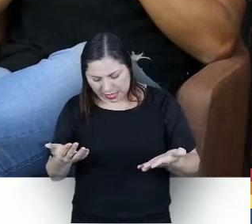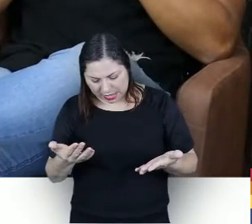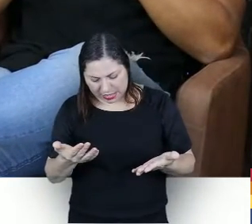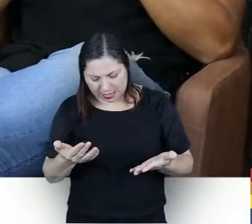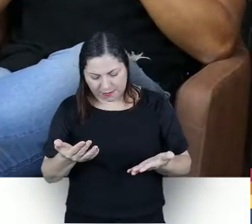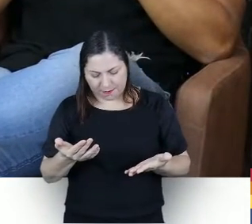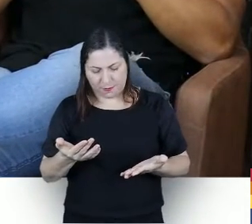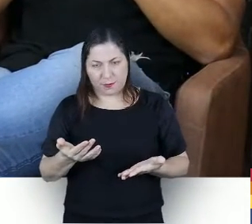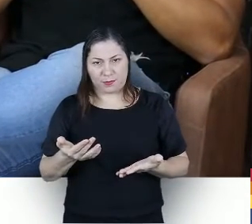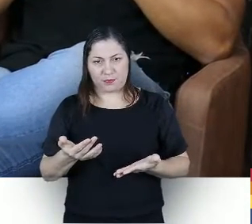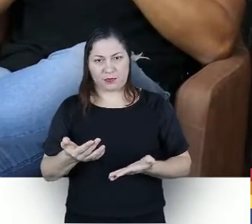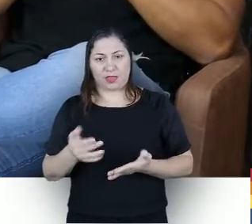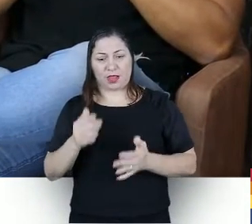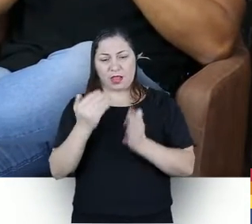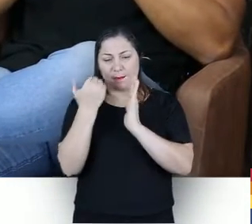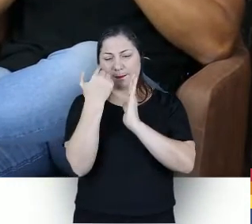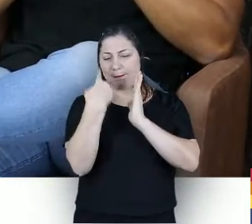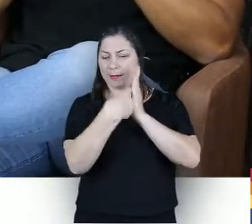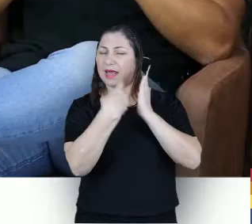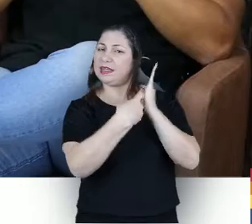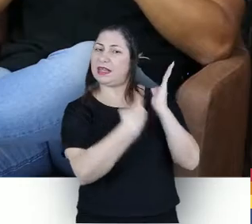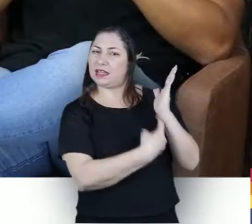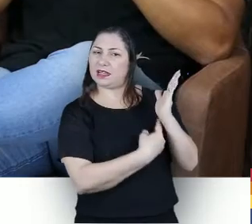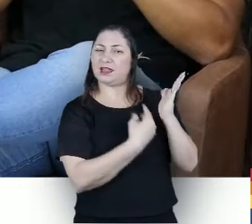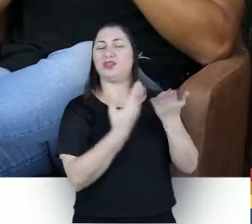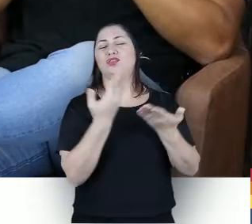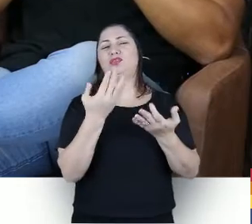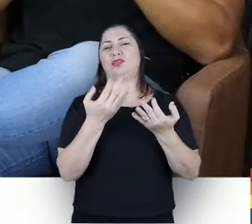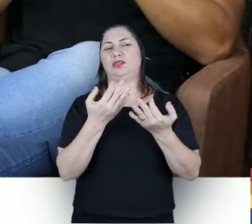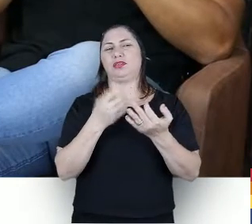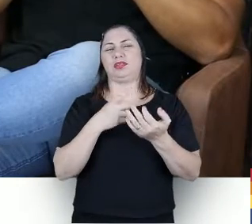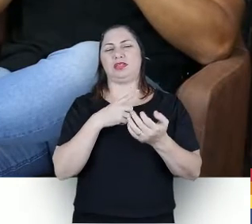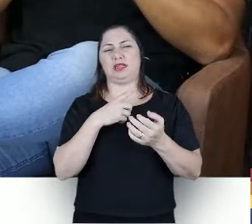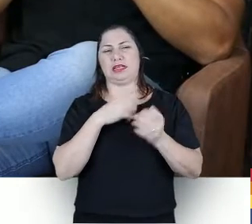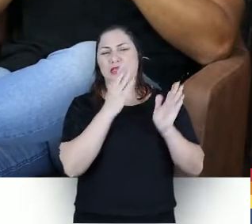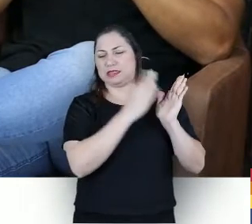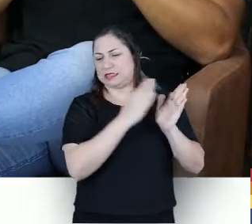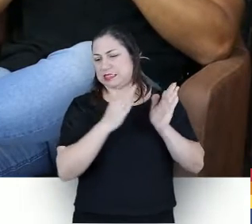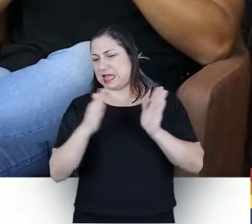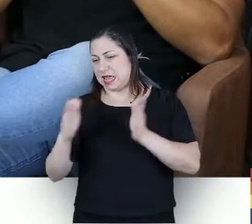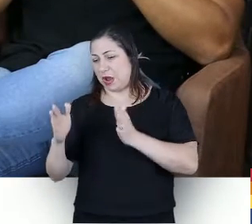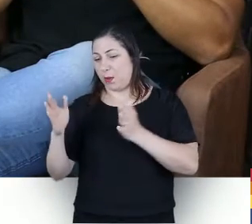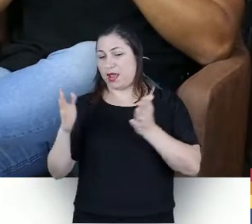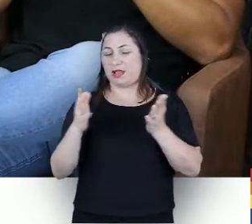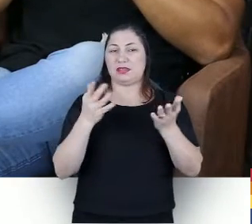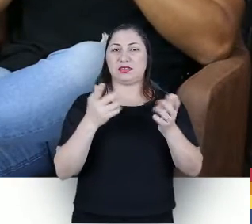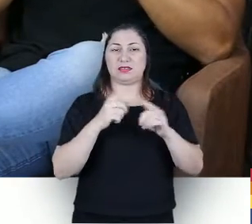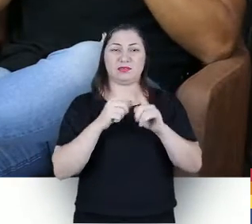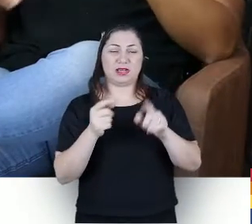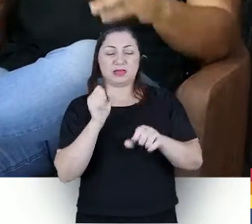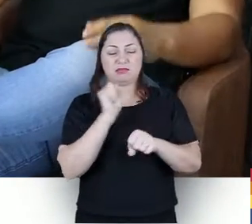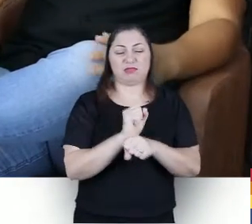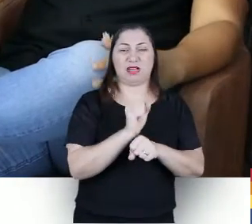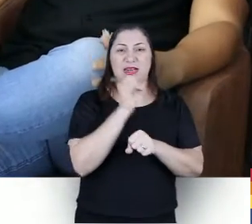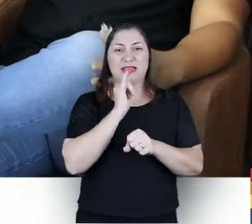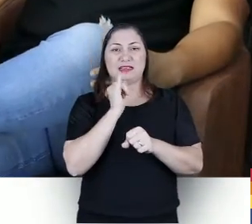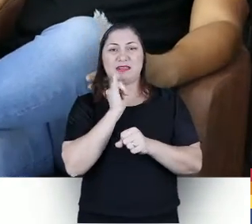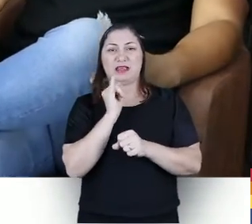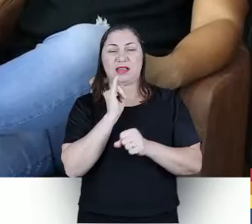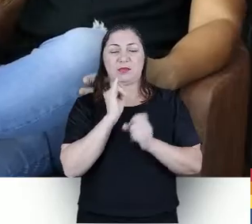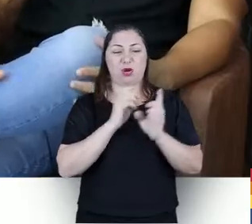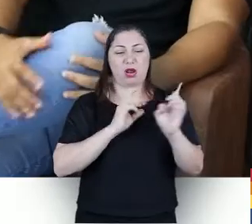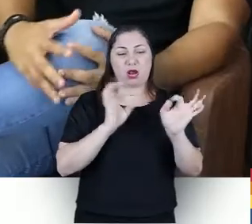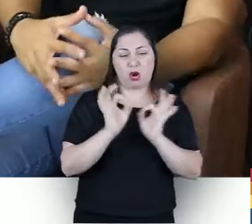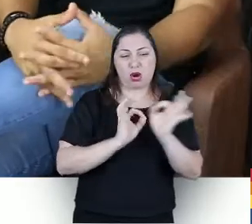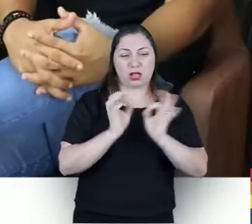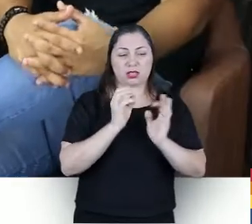palavra-chave aí, né? Que é a flexibilização. Flexibilização. É compreender, flexibilizar, mas sem perder de vista, né, onde se quer chegar. Perfeito. Mas, e